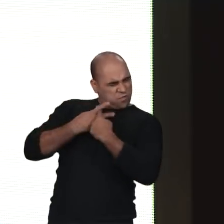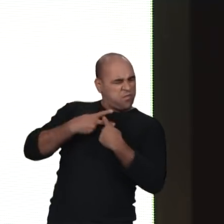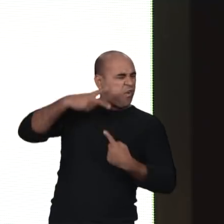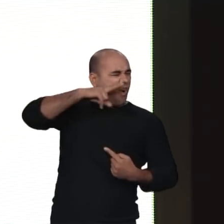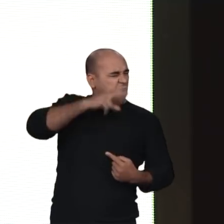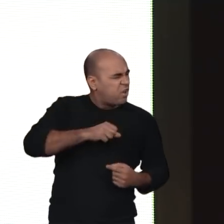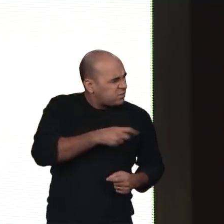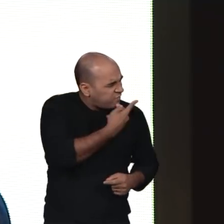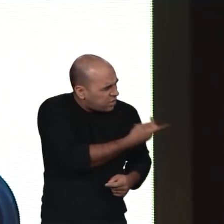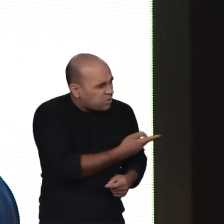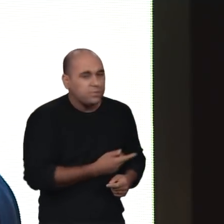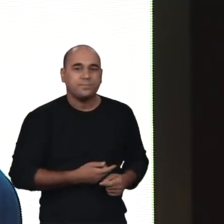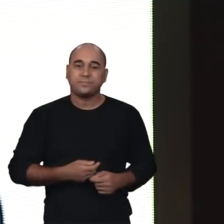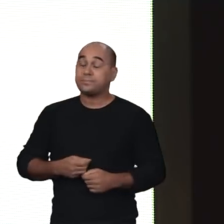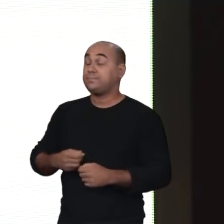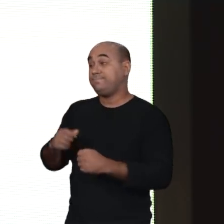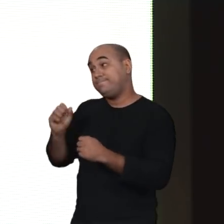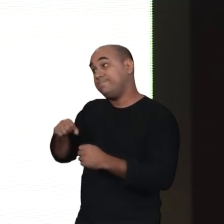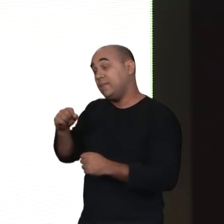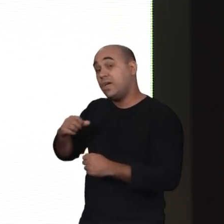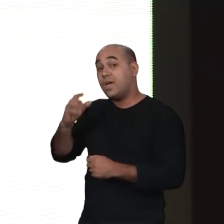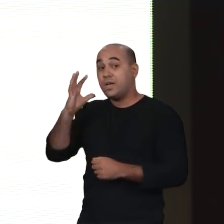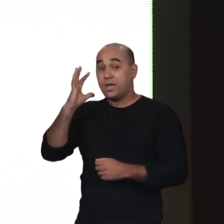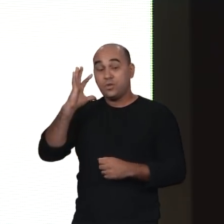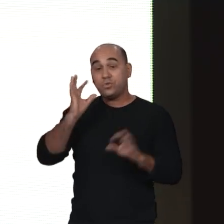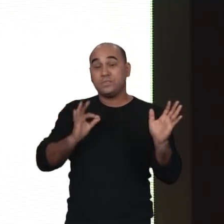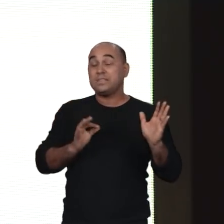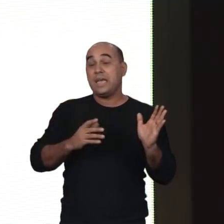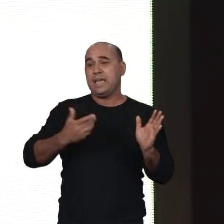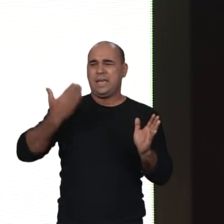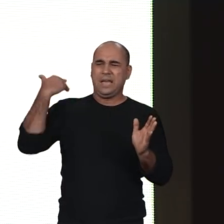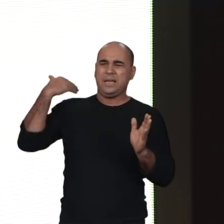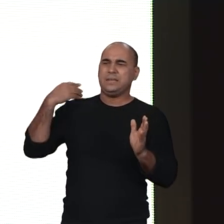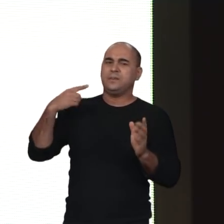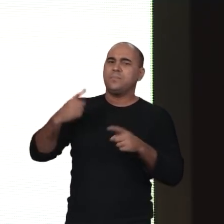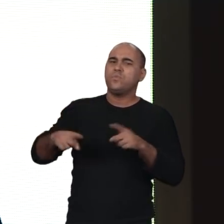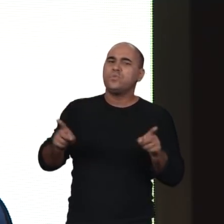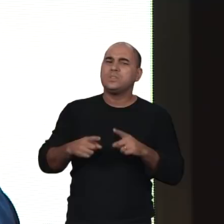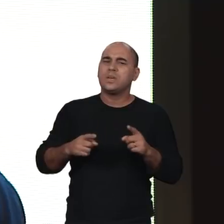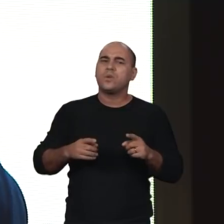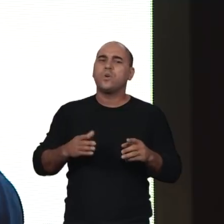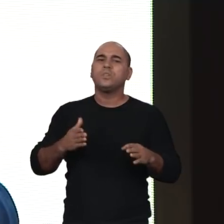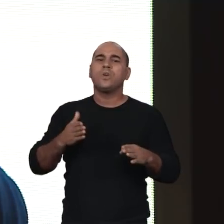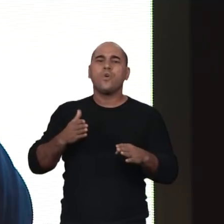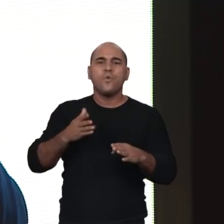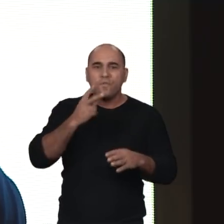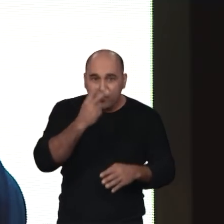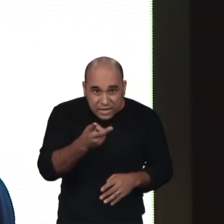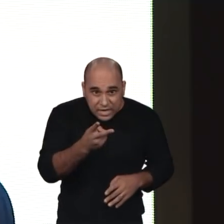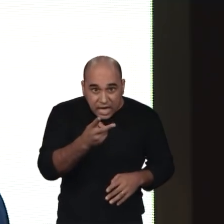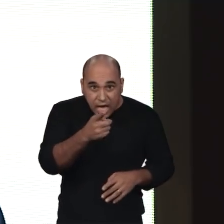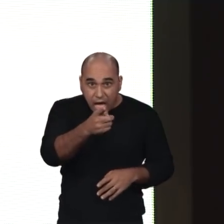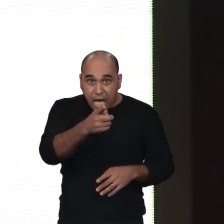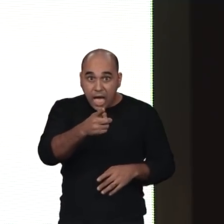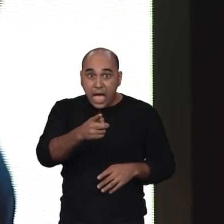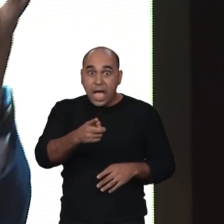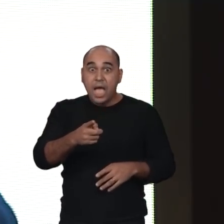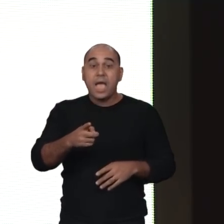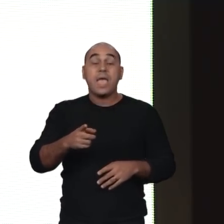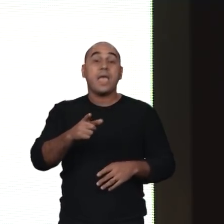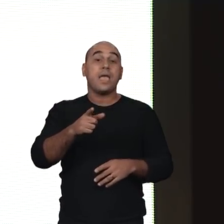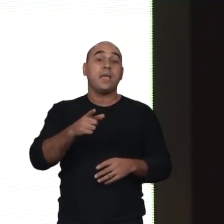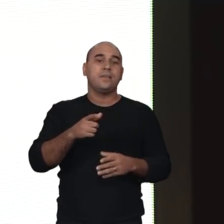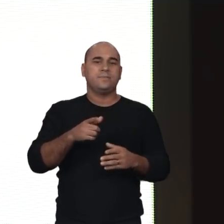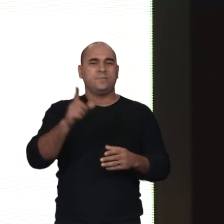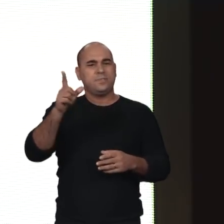spoiler pro pessoal, eu nem sei qual a música que eles iam cantar no final. Mas quando eu cheguei, a primeira coisa que eu falei, Ronaldo, eu estou o dia inteiro para te falar uma coisa, o Ronaldo